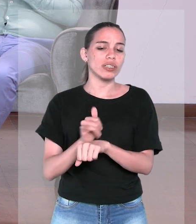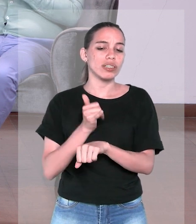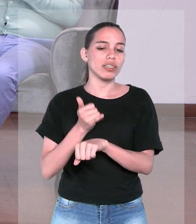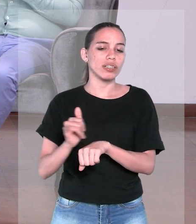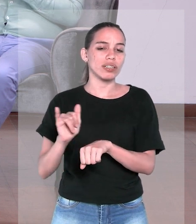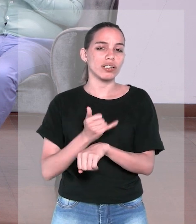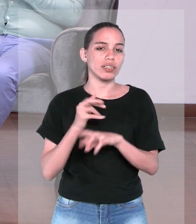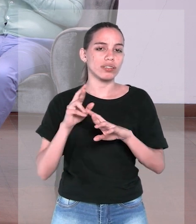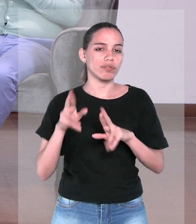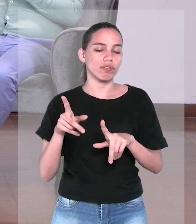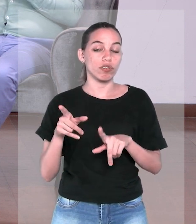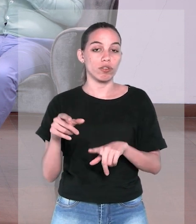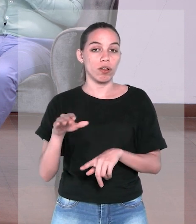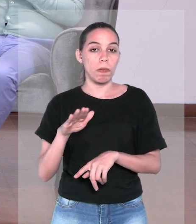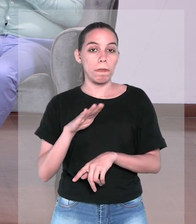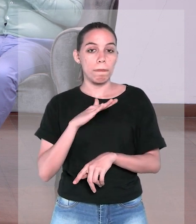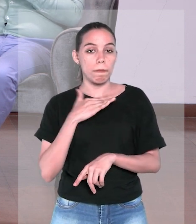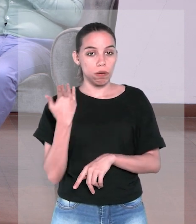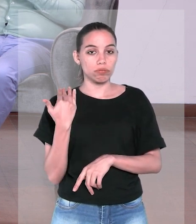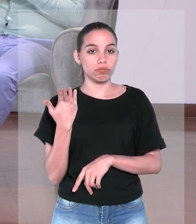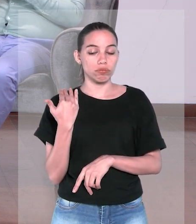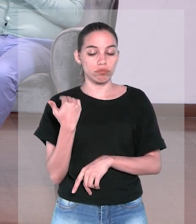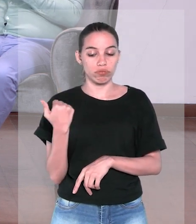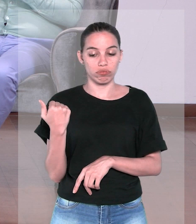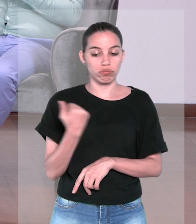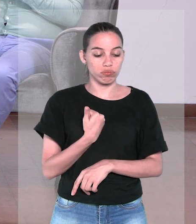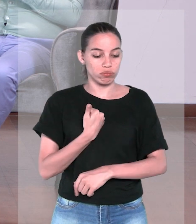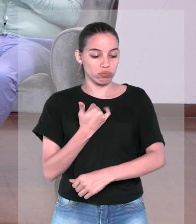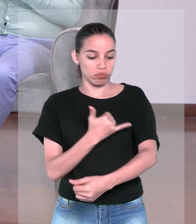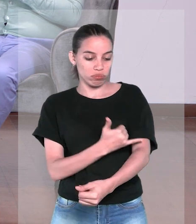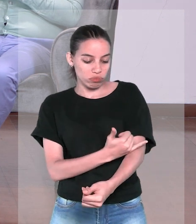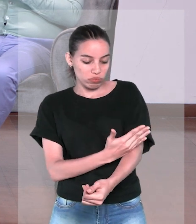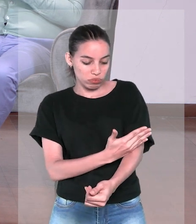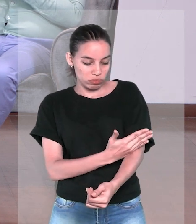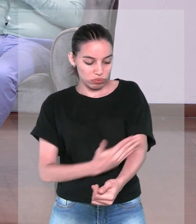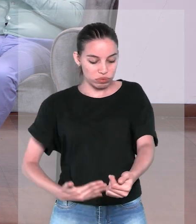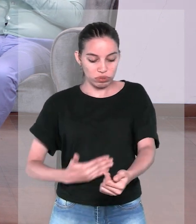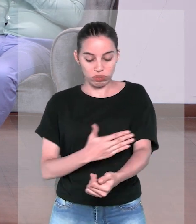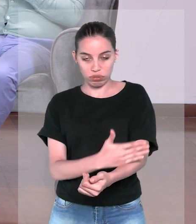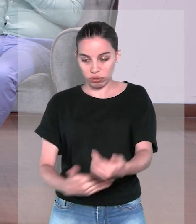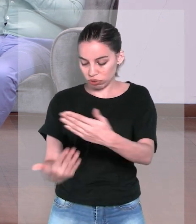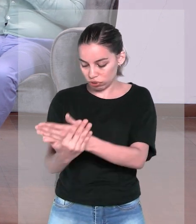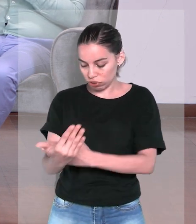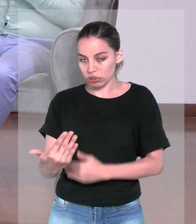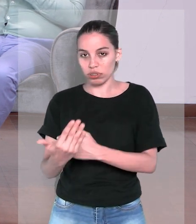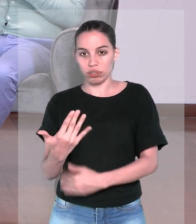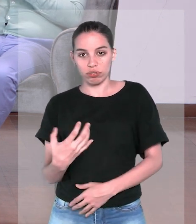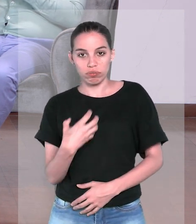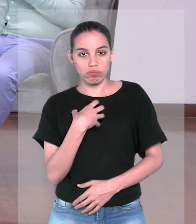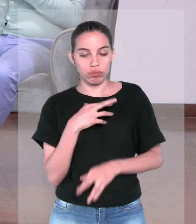sido dito no questionário, ou seja, a internet, de alguma maneira, ensinava aqueles meninos e aquelas meninas